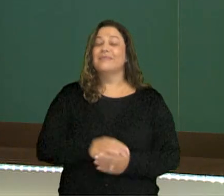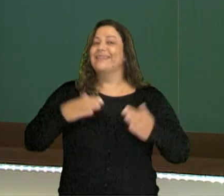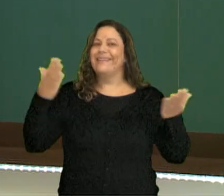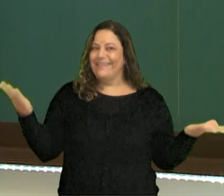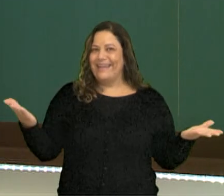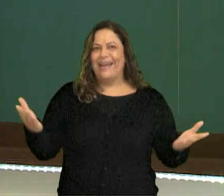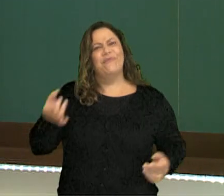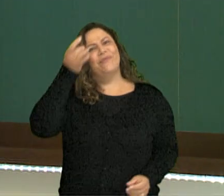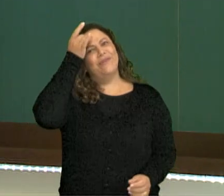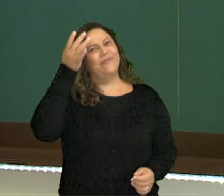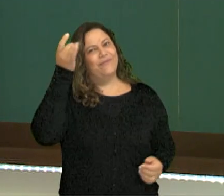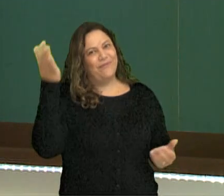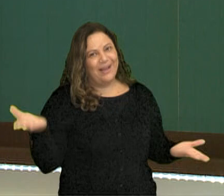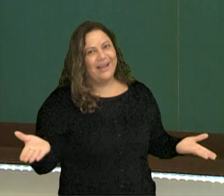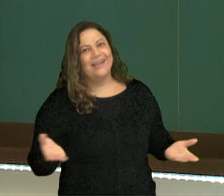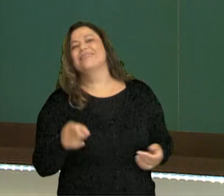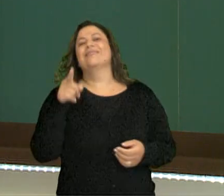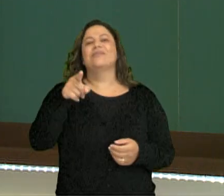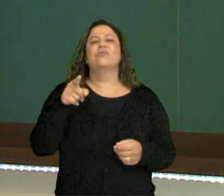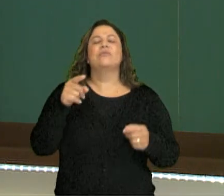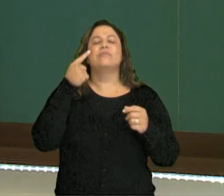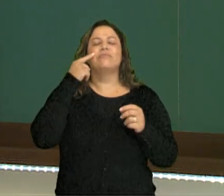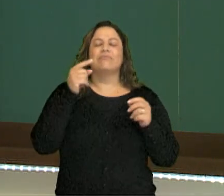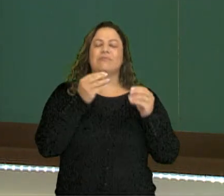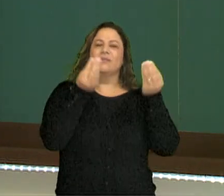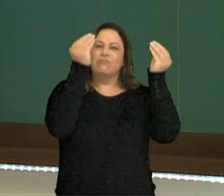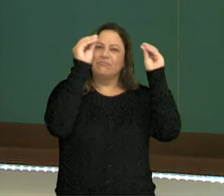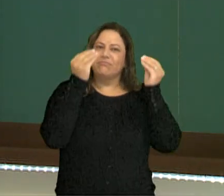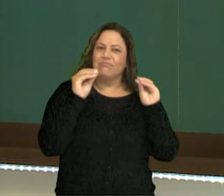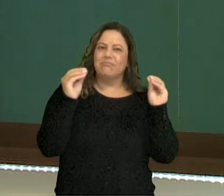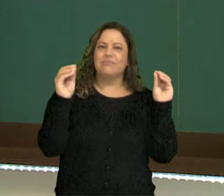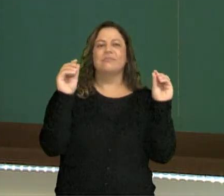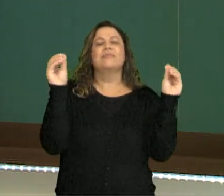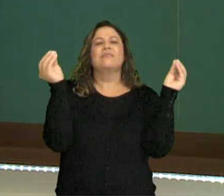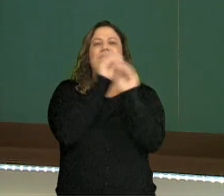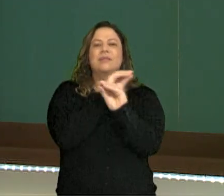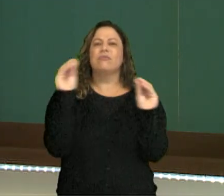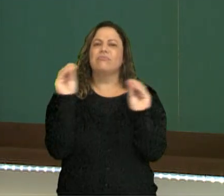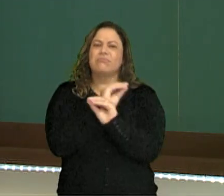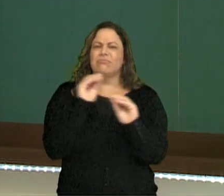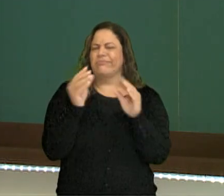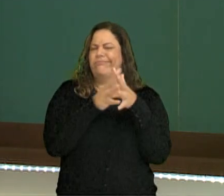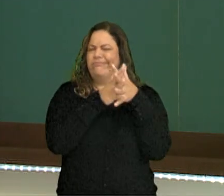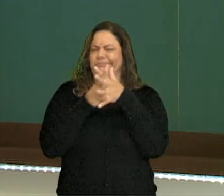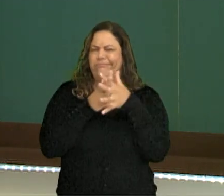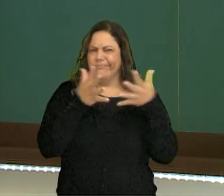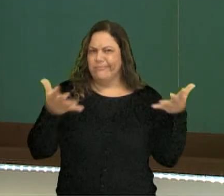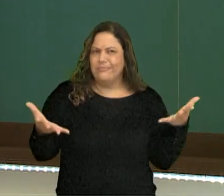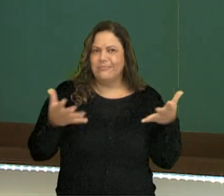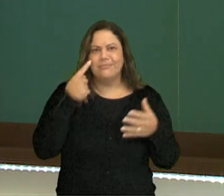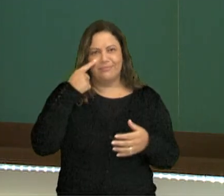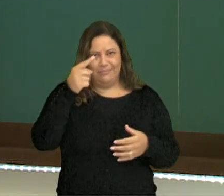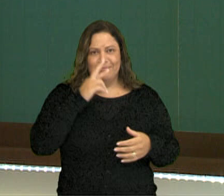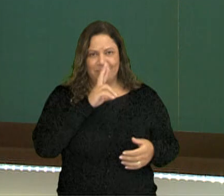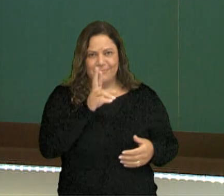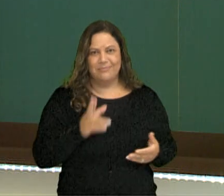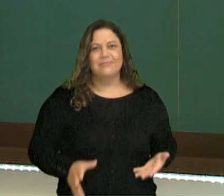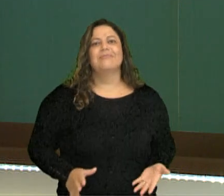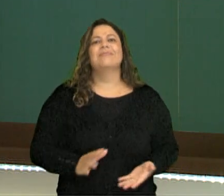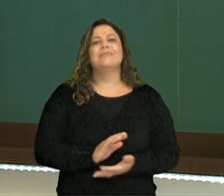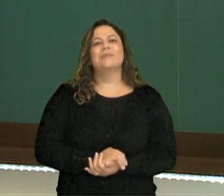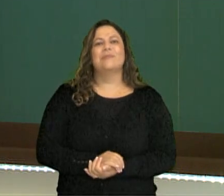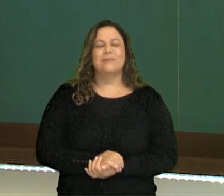E aí, foi fácil de fazer essa relação ou não? Estava meio complicado. Vamos ver então se vocês